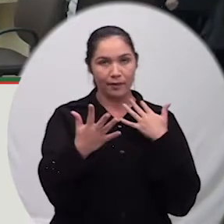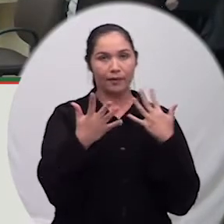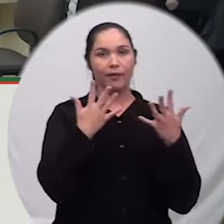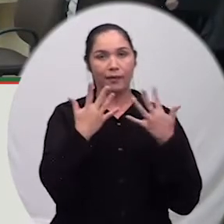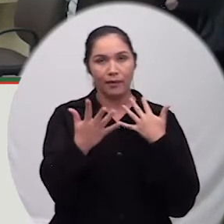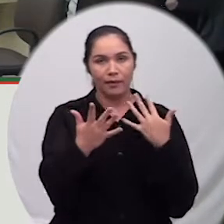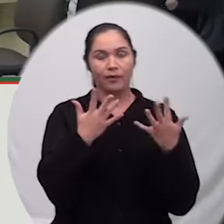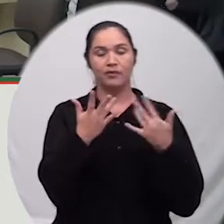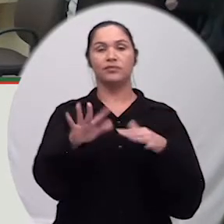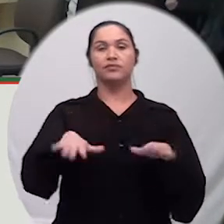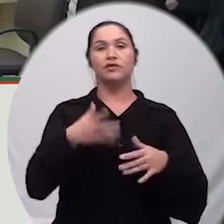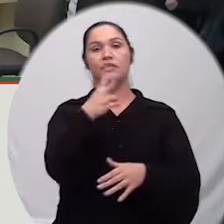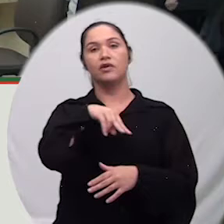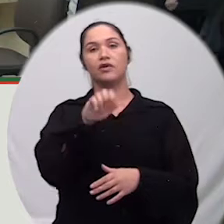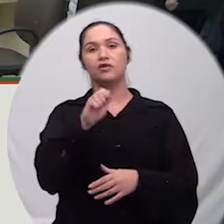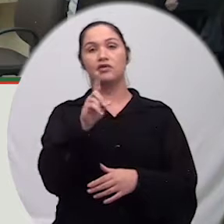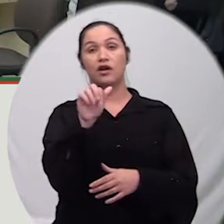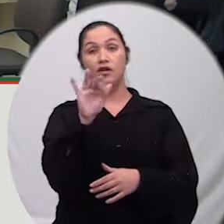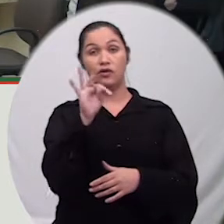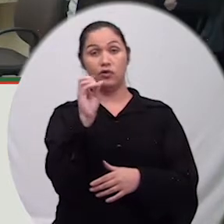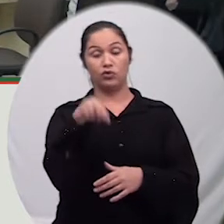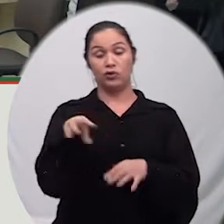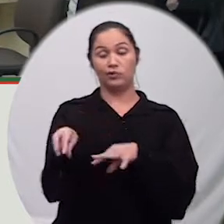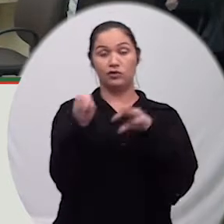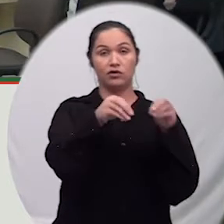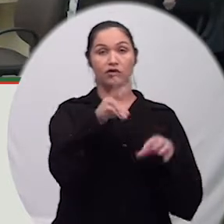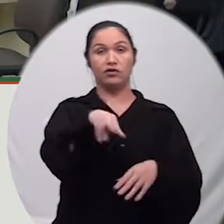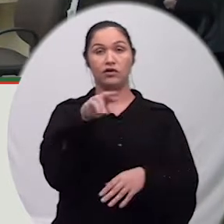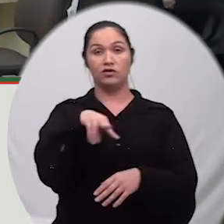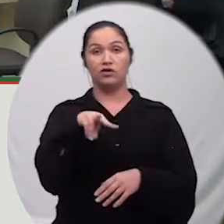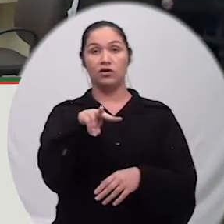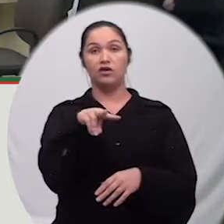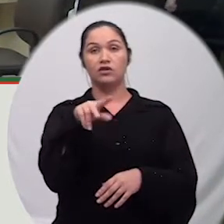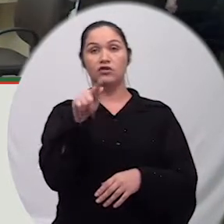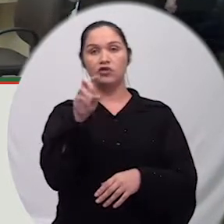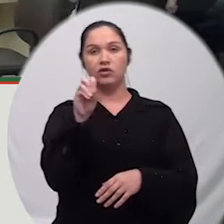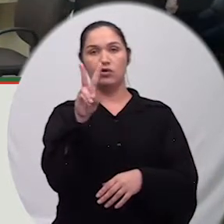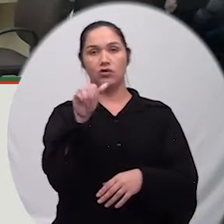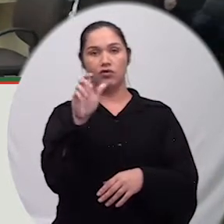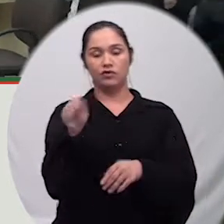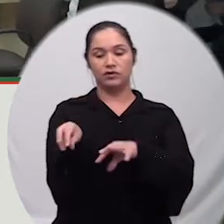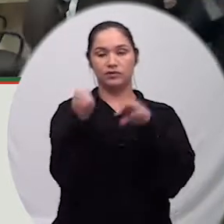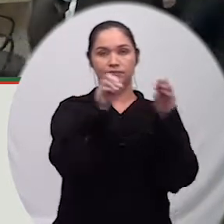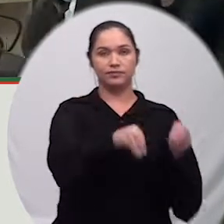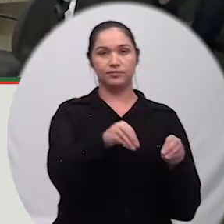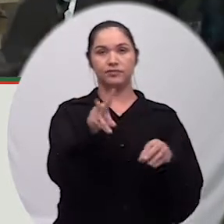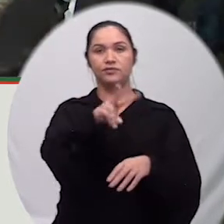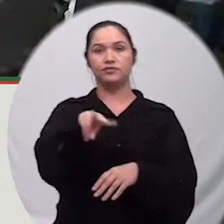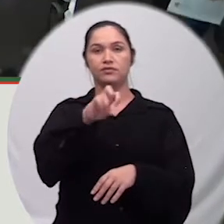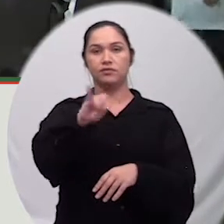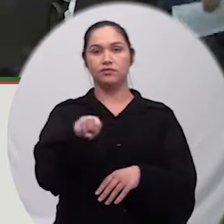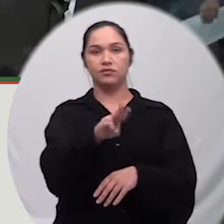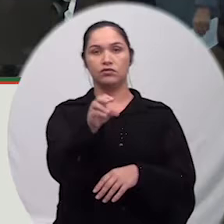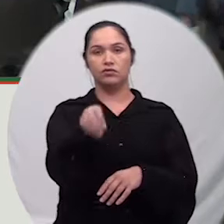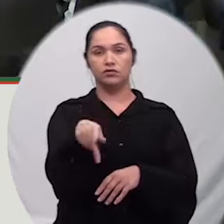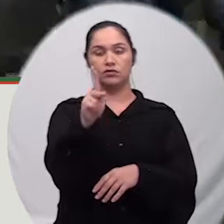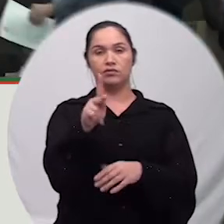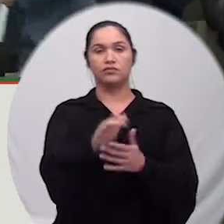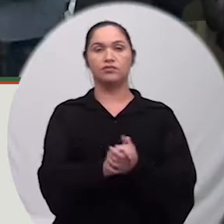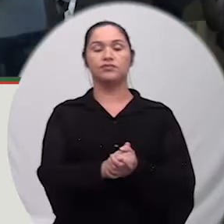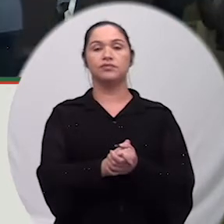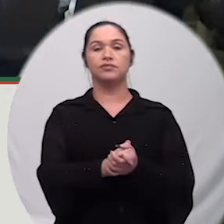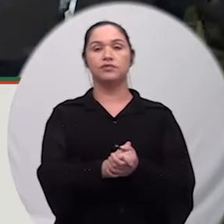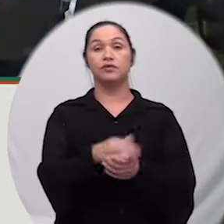Felzer. Declina do seu tempo. Com a palavra, vereadora Giovana Zanetti. Declina do seu tempo. Vereador Júlio Kaminski.